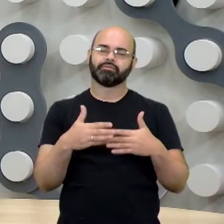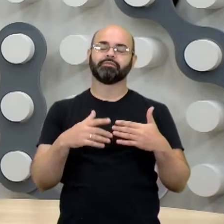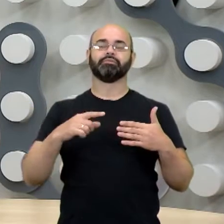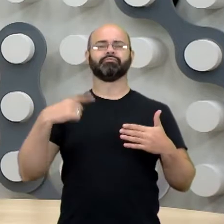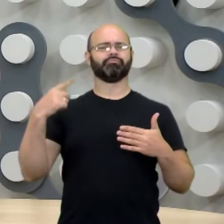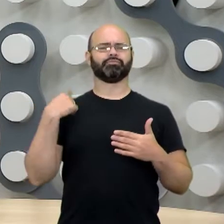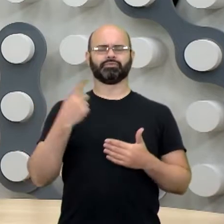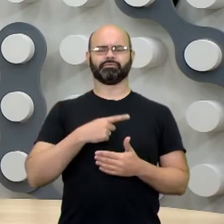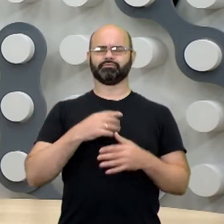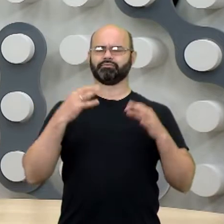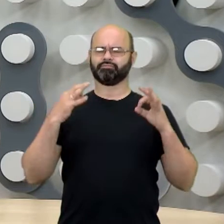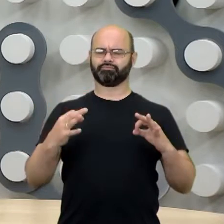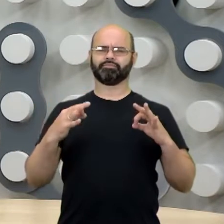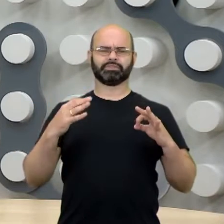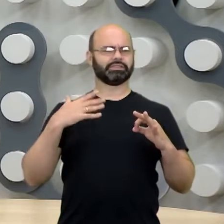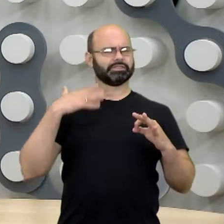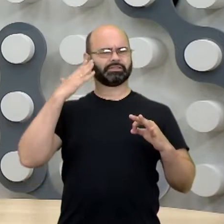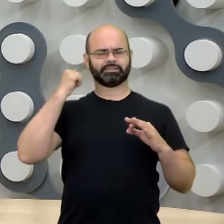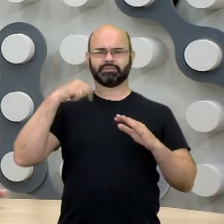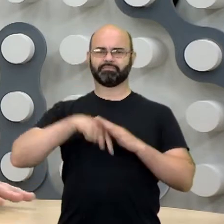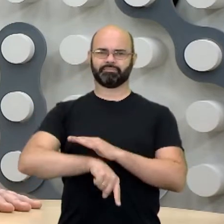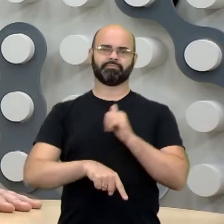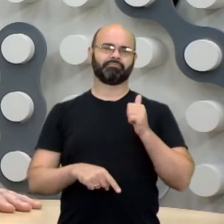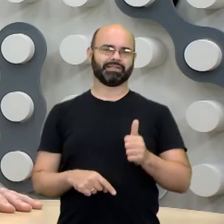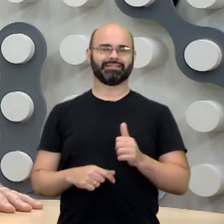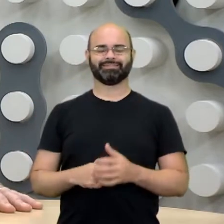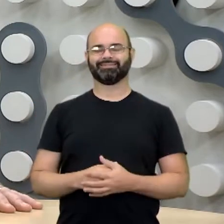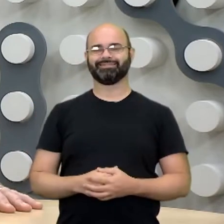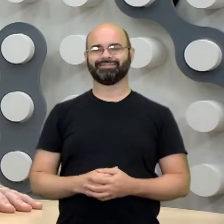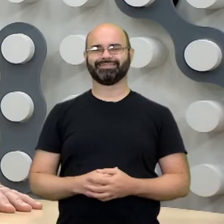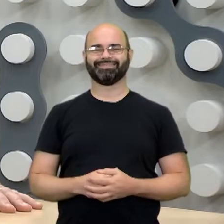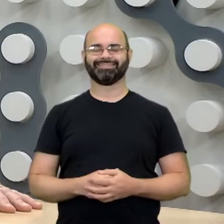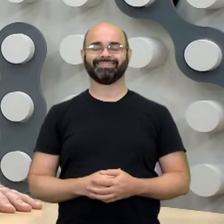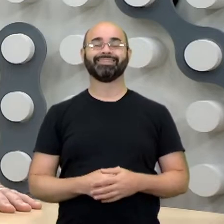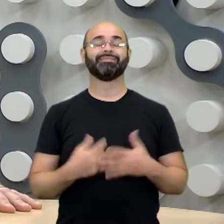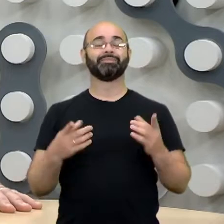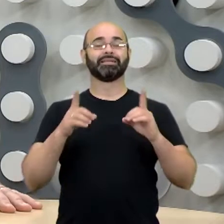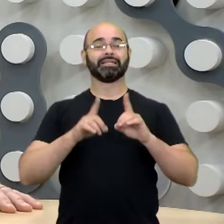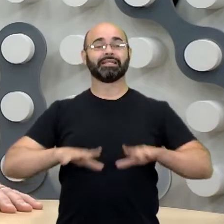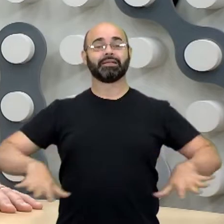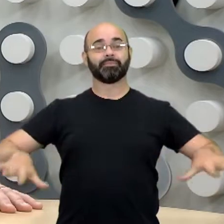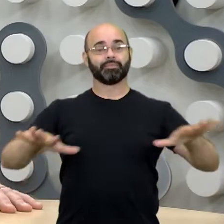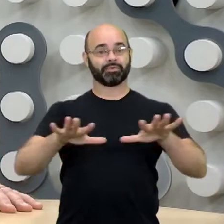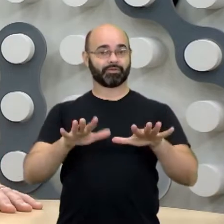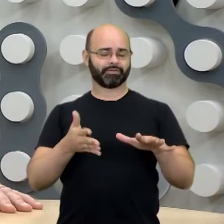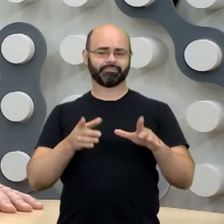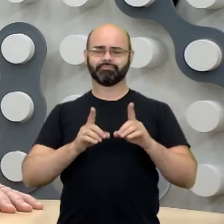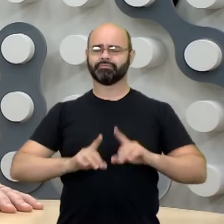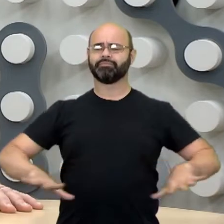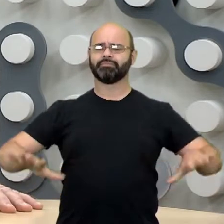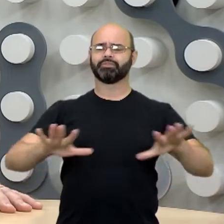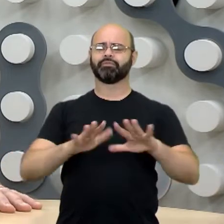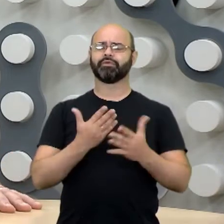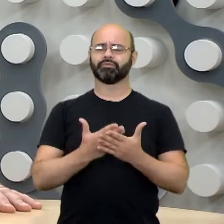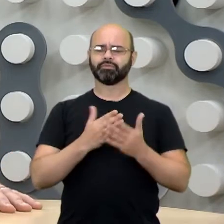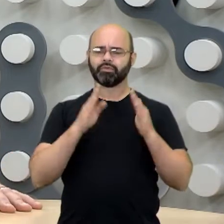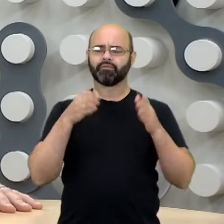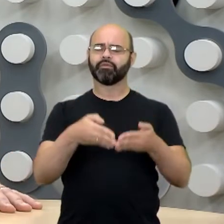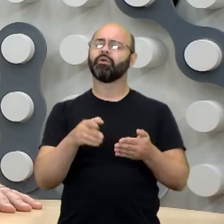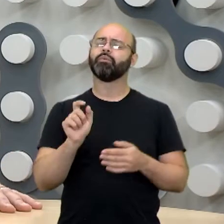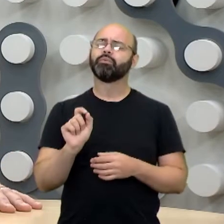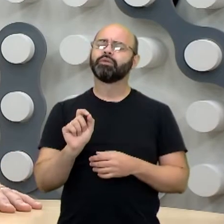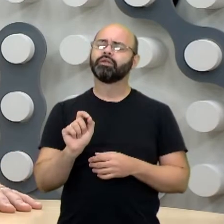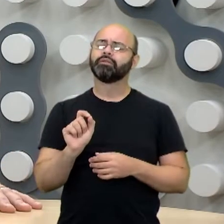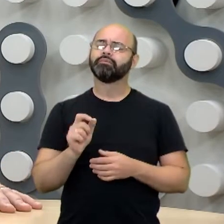tinindo, né, nessas informações. E é lógico que a gente vai falar, quando fala de demografia, a gente vai falar de população, né? E logicamente a